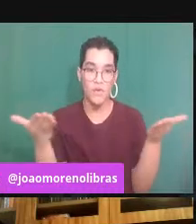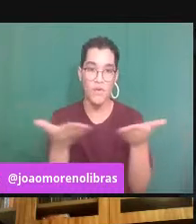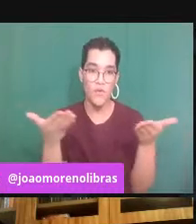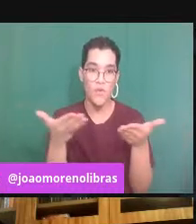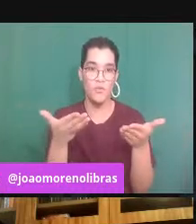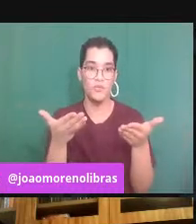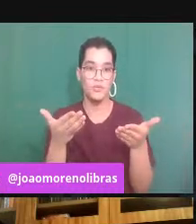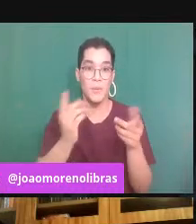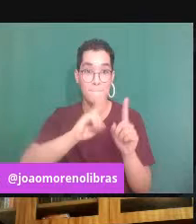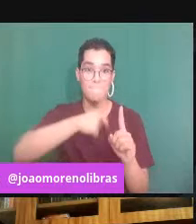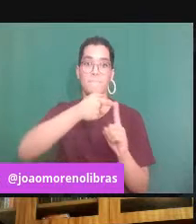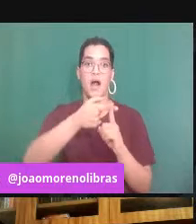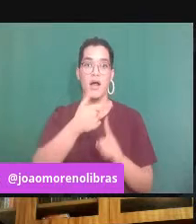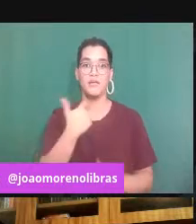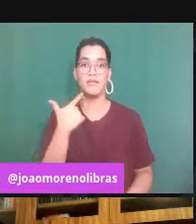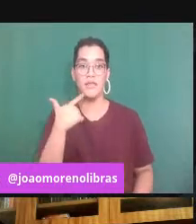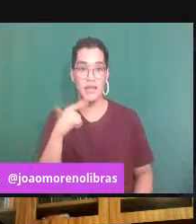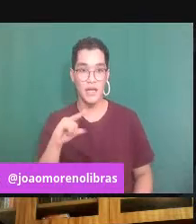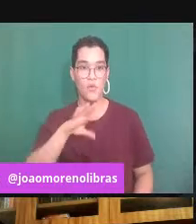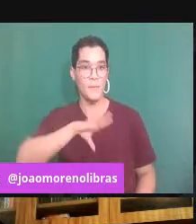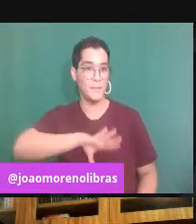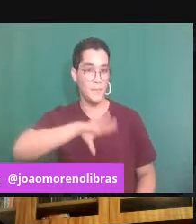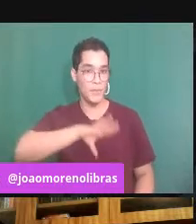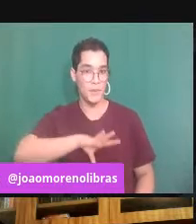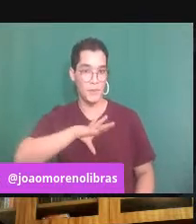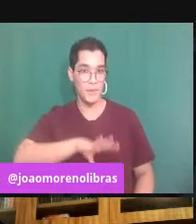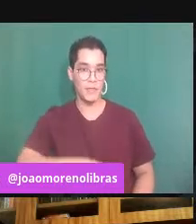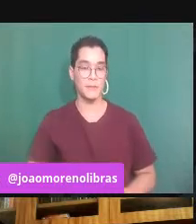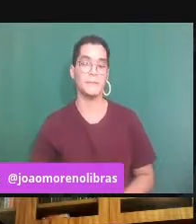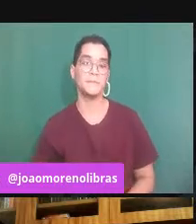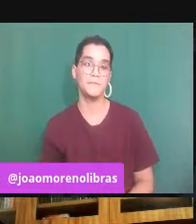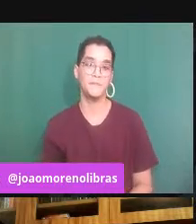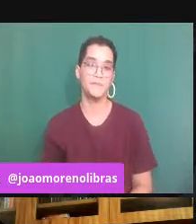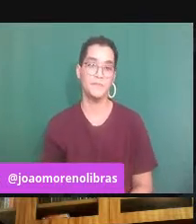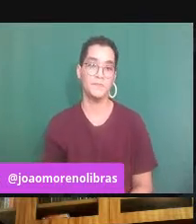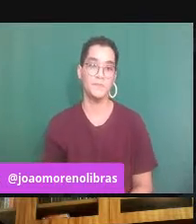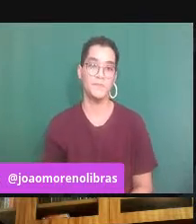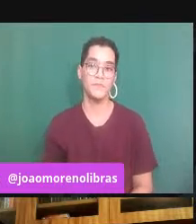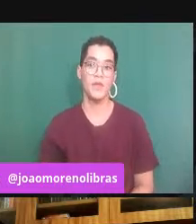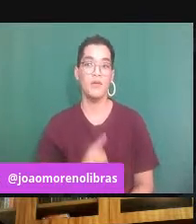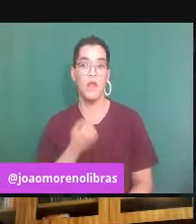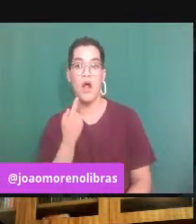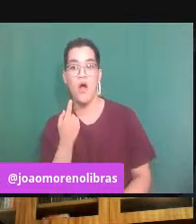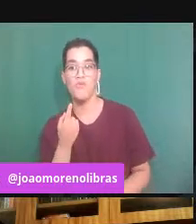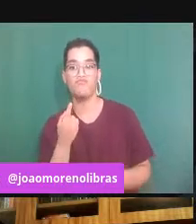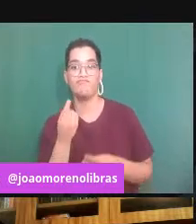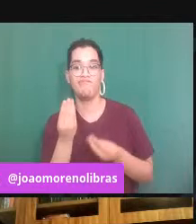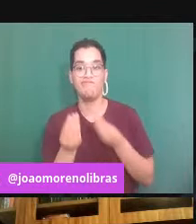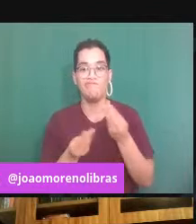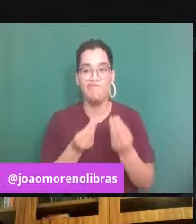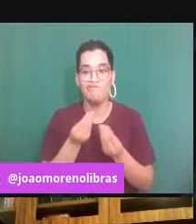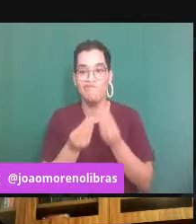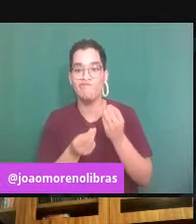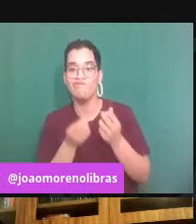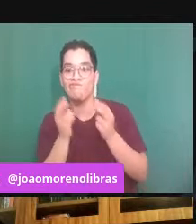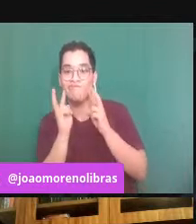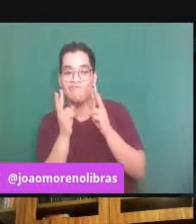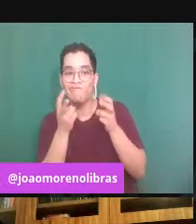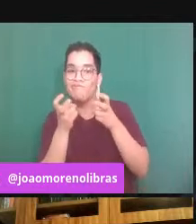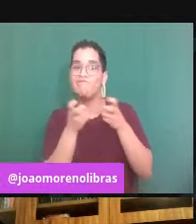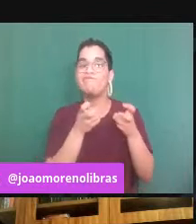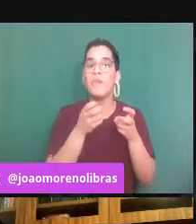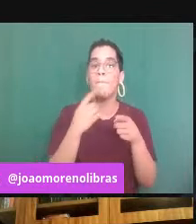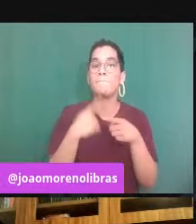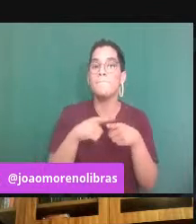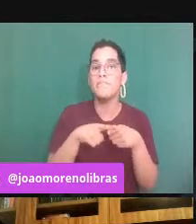Então, nós normalmente nos situamos quem faz trabalhos na área de texto,